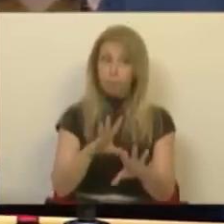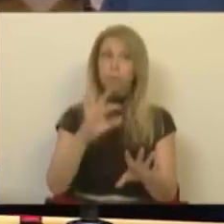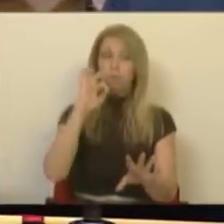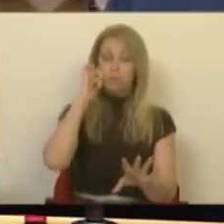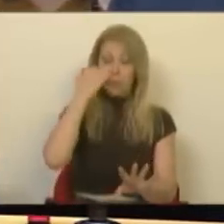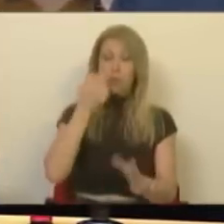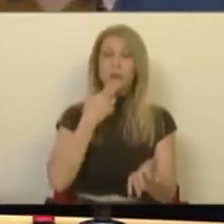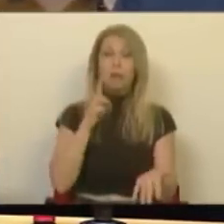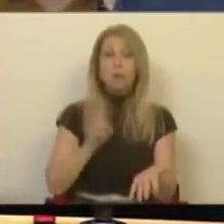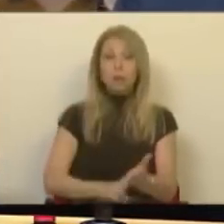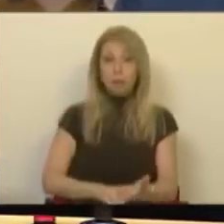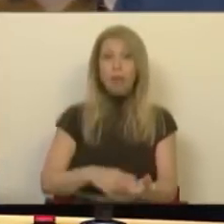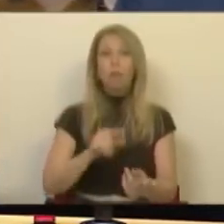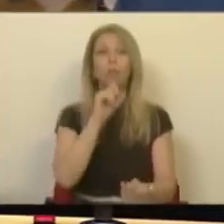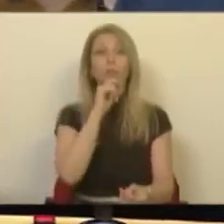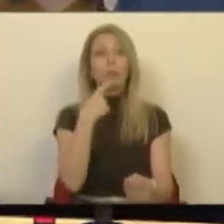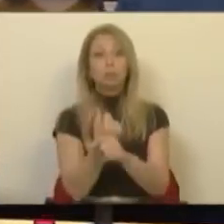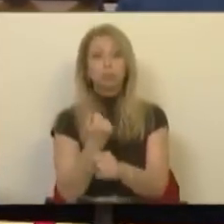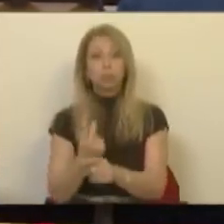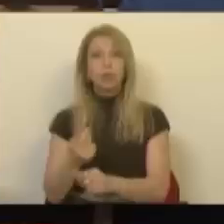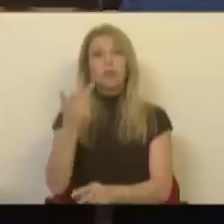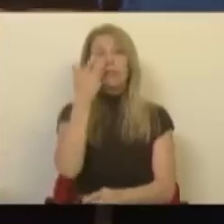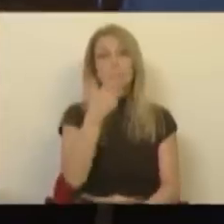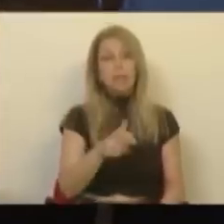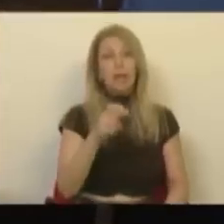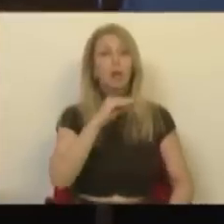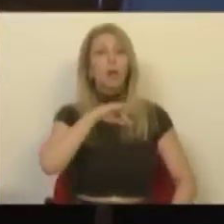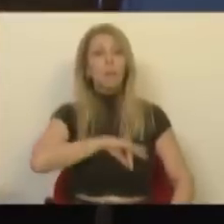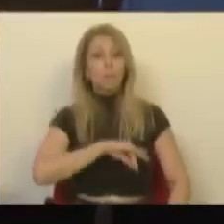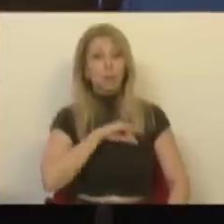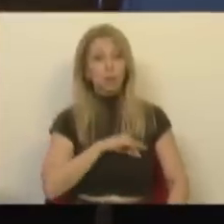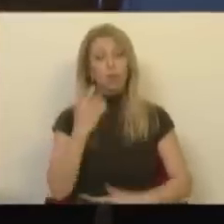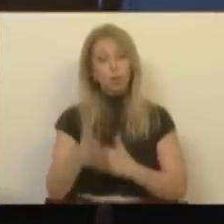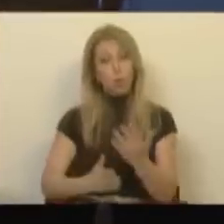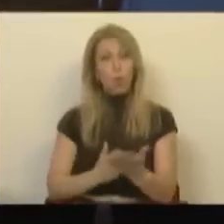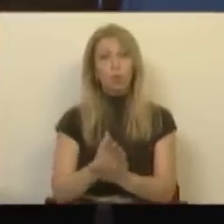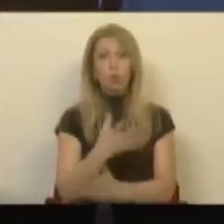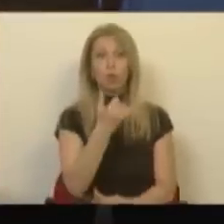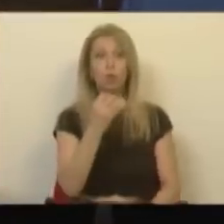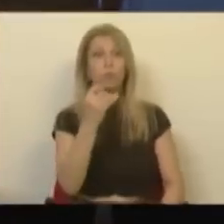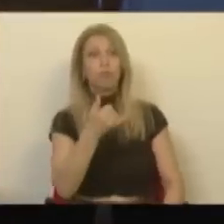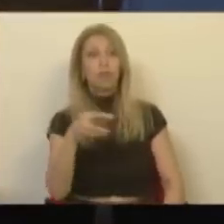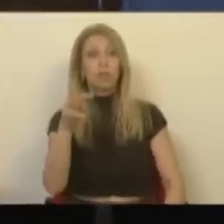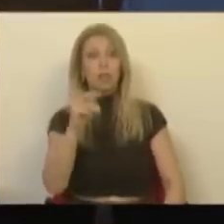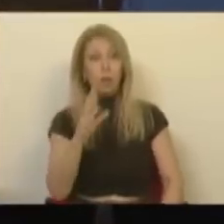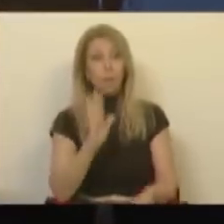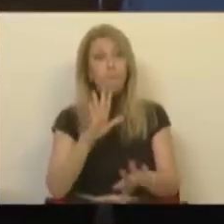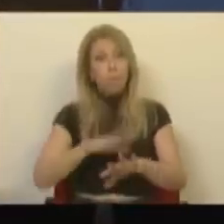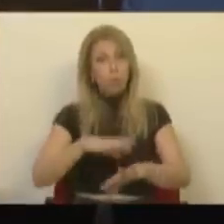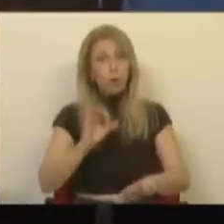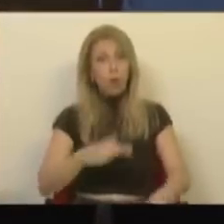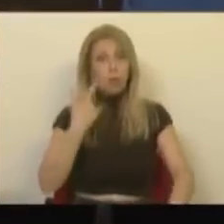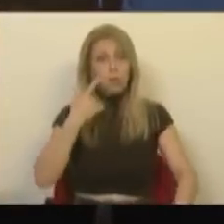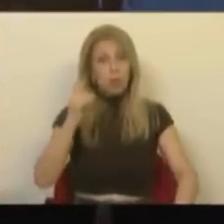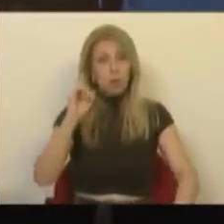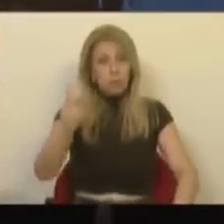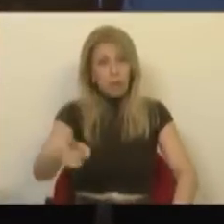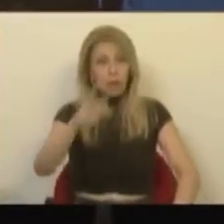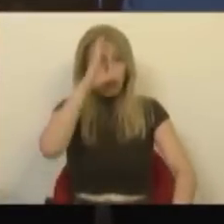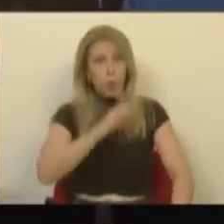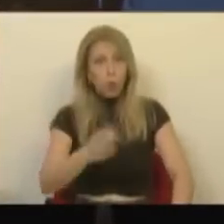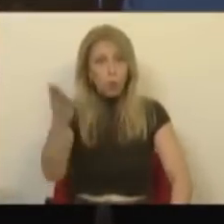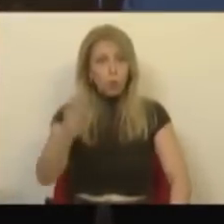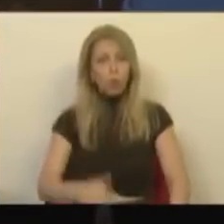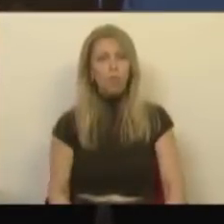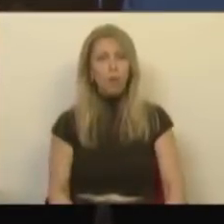de compra dos salários e pensões que prossegue em 2023 por imposição do governo para uma pela